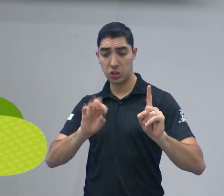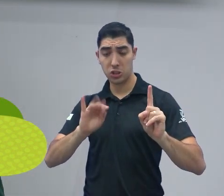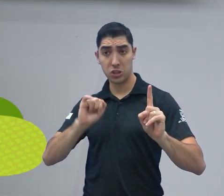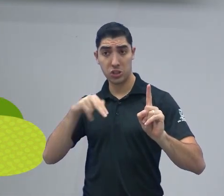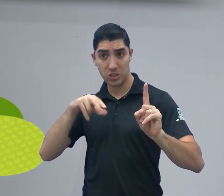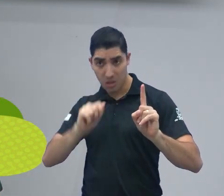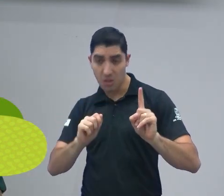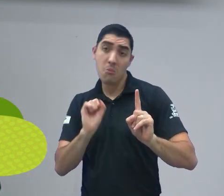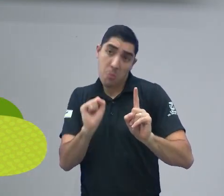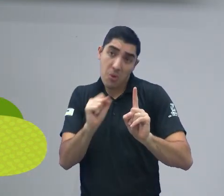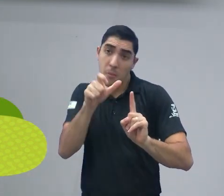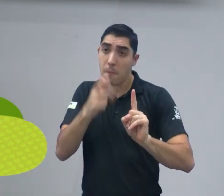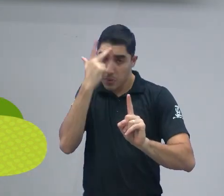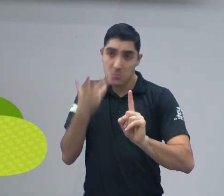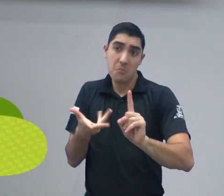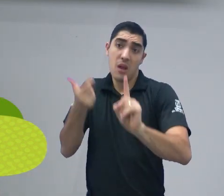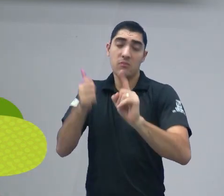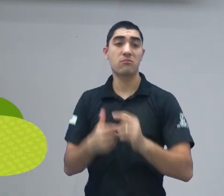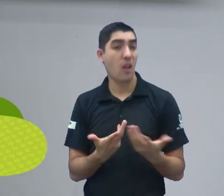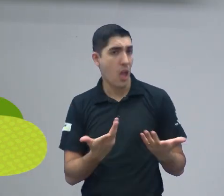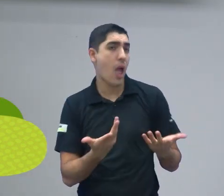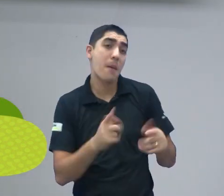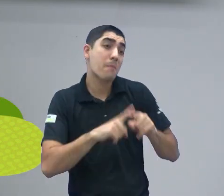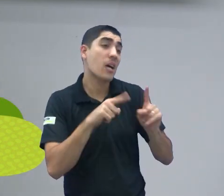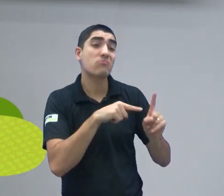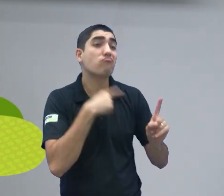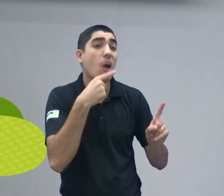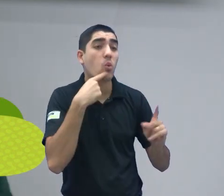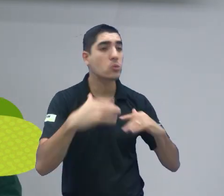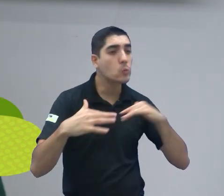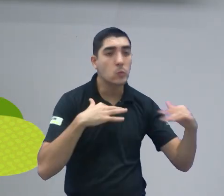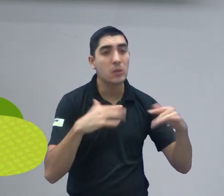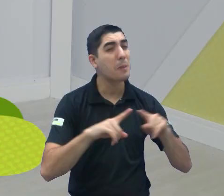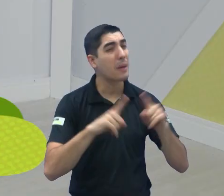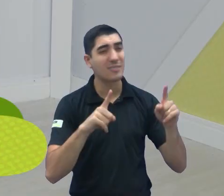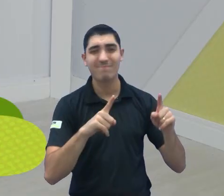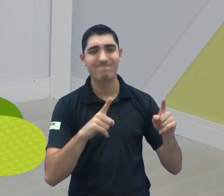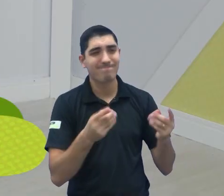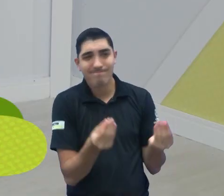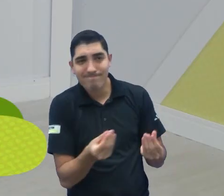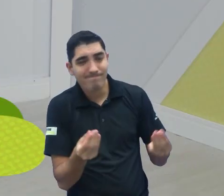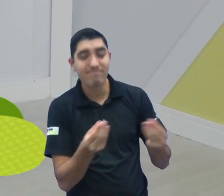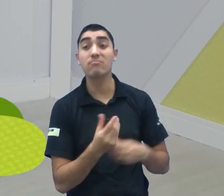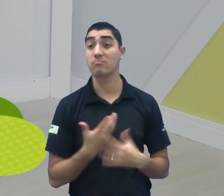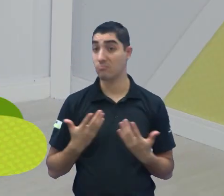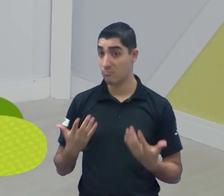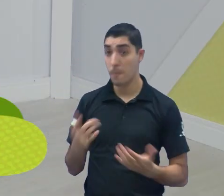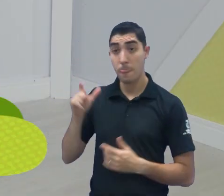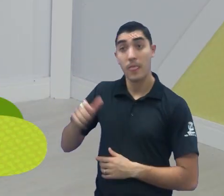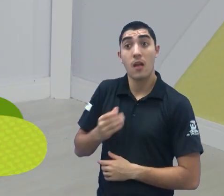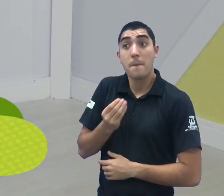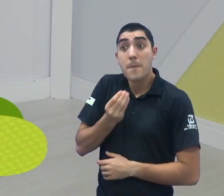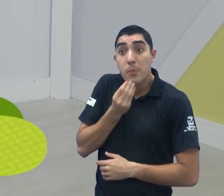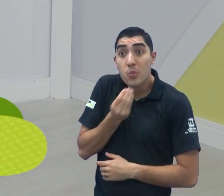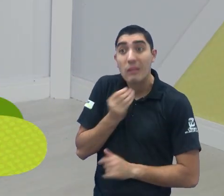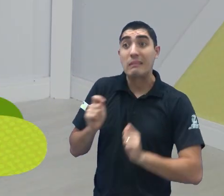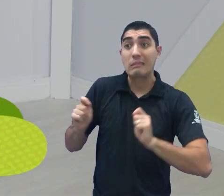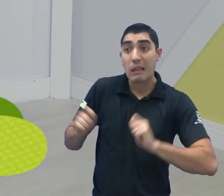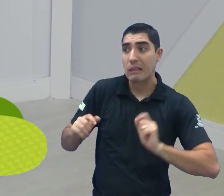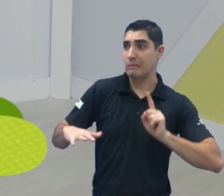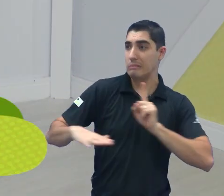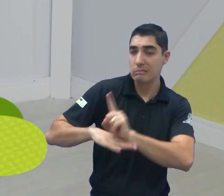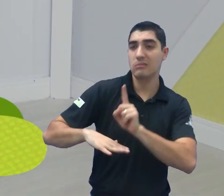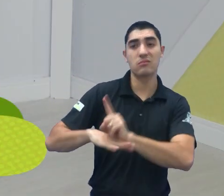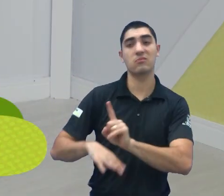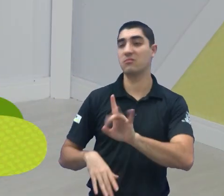Vieira? Quem sabe entrando ao longo do jogo possa melhorar, mas como titular, não tem como. As oportunidades que o Cristiano teve não foram poucas. Realmente ele não